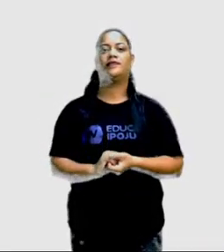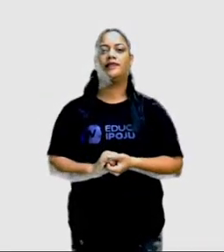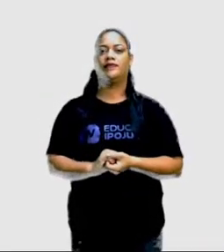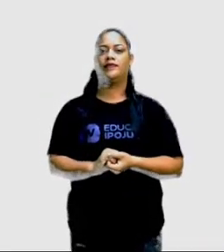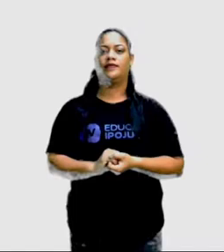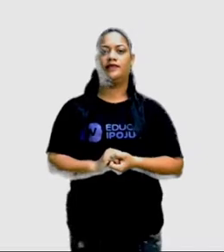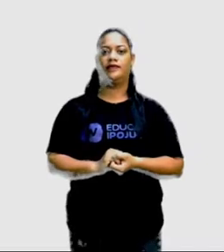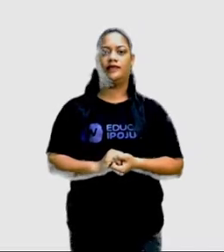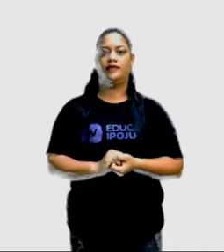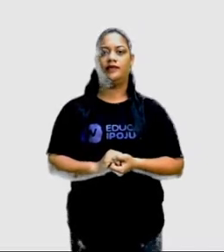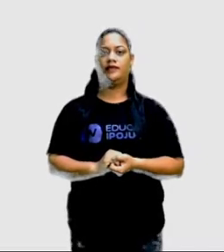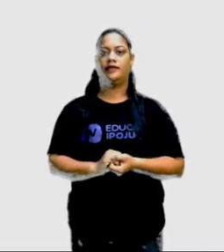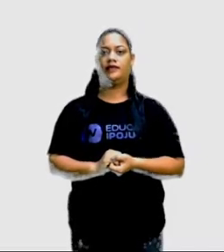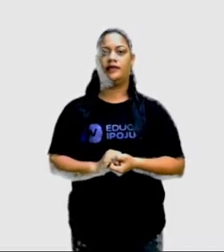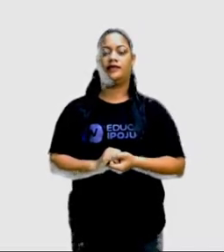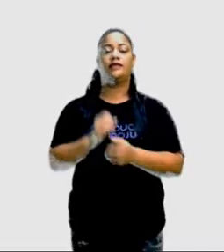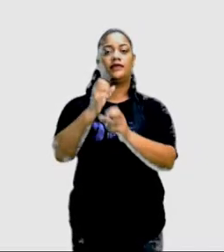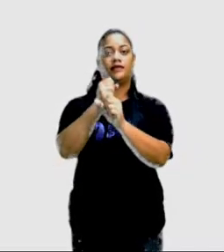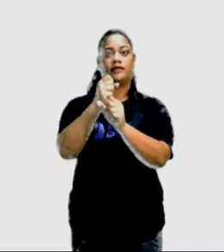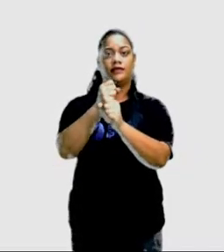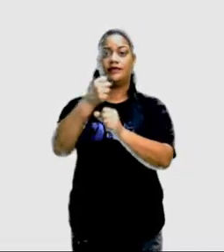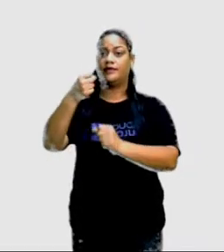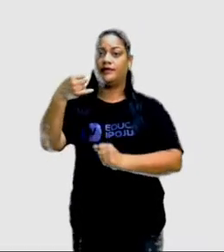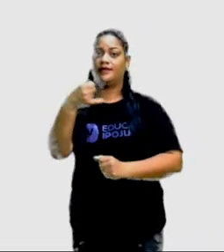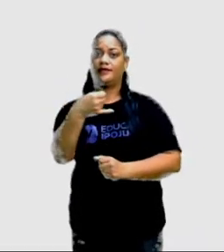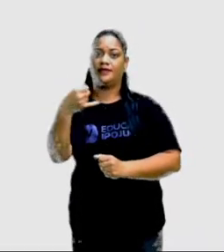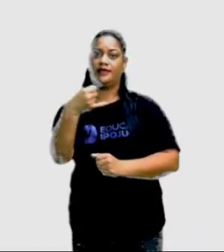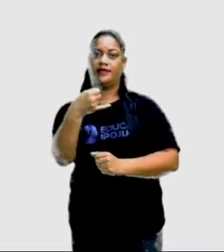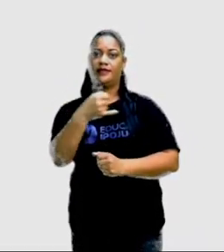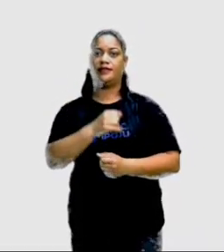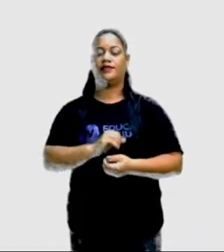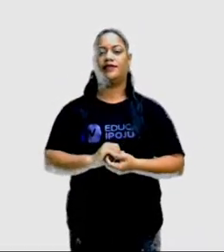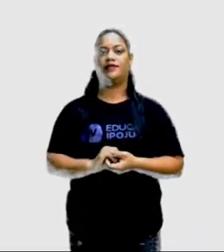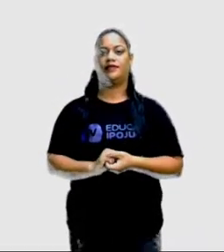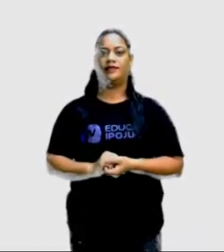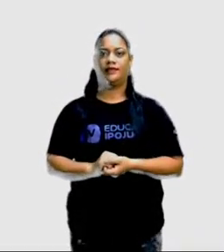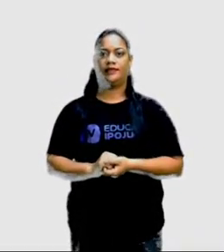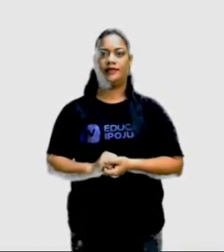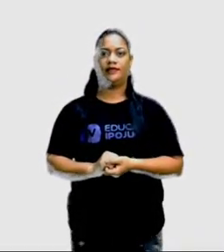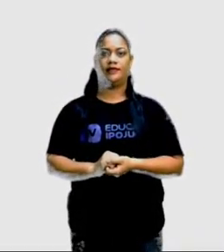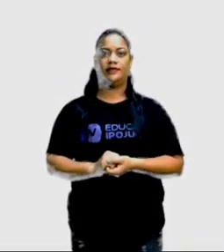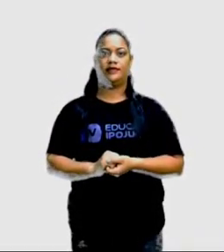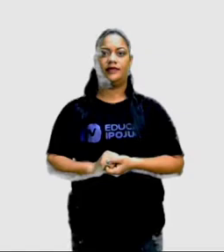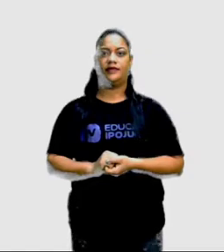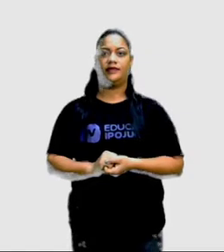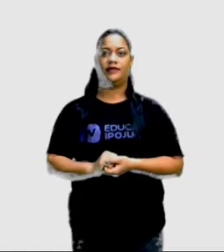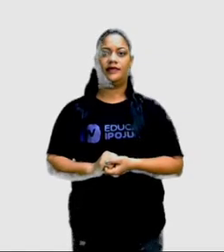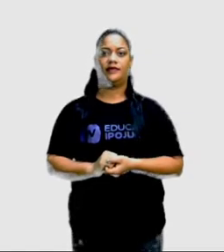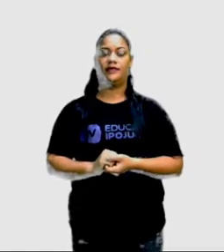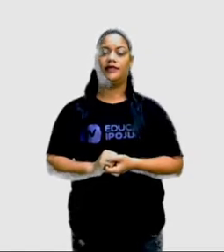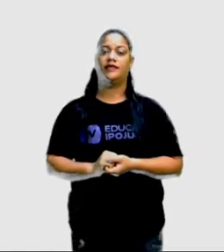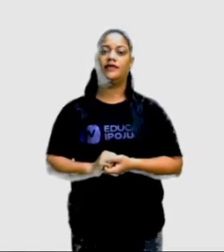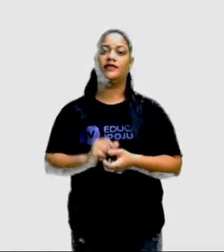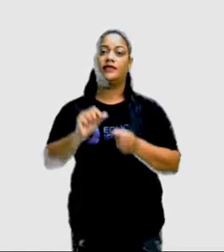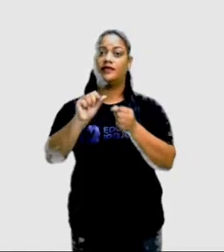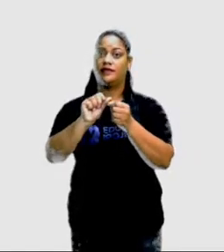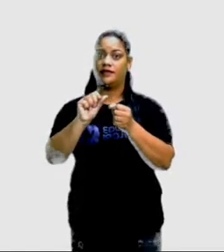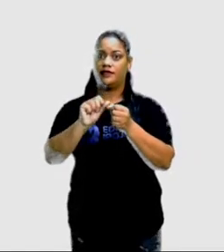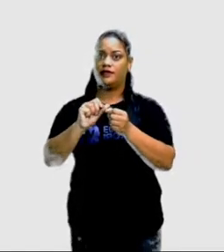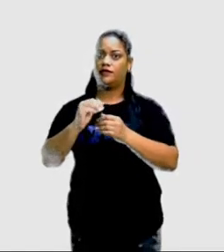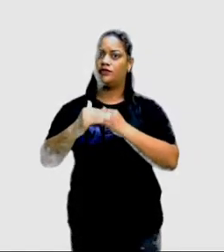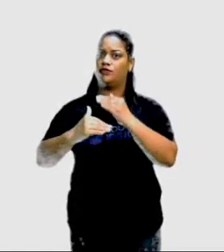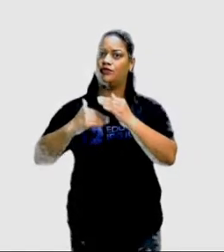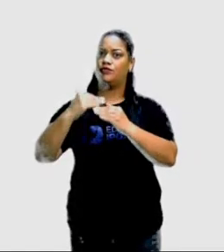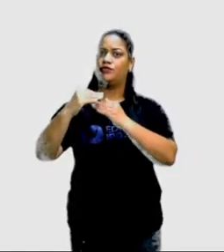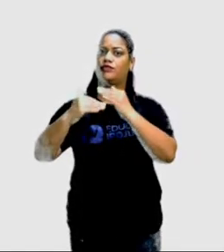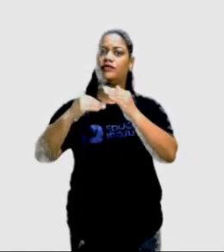classes, por meio de adições e subtrações. E decorre do envolvimento de procedimentos para